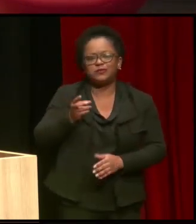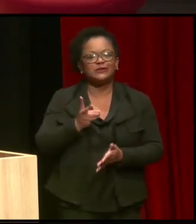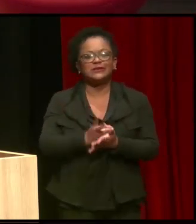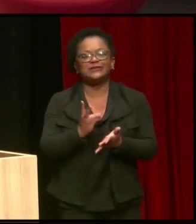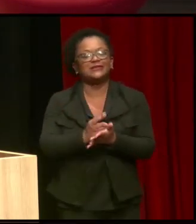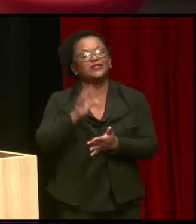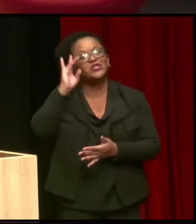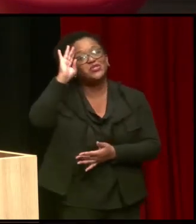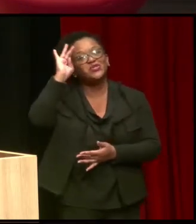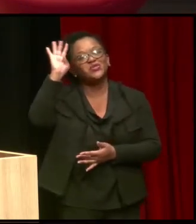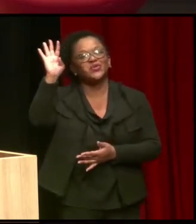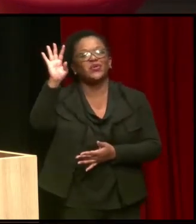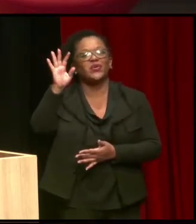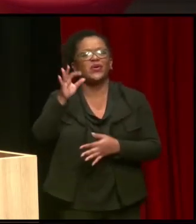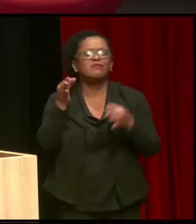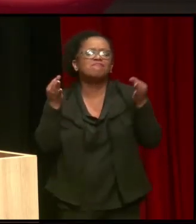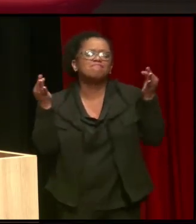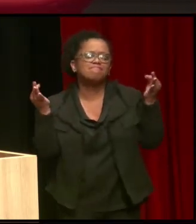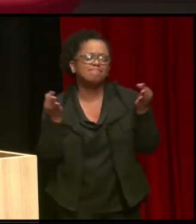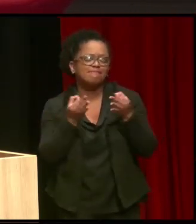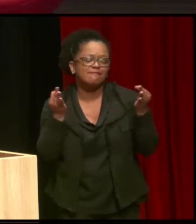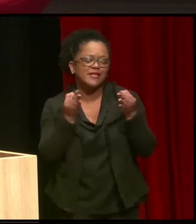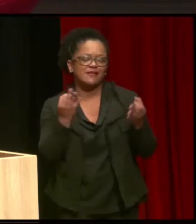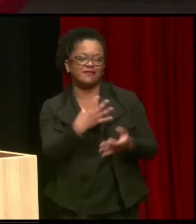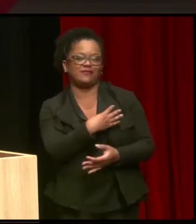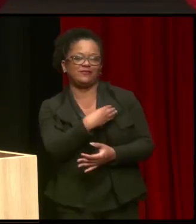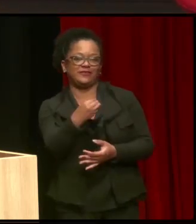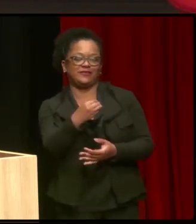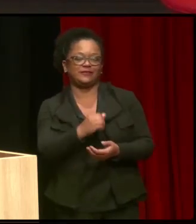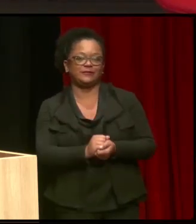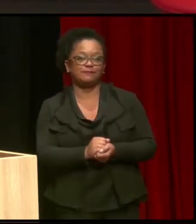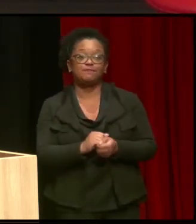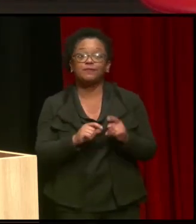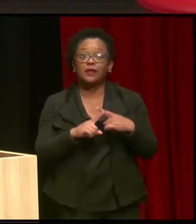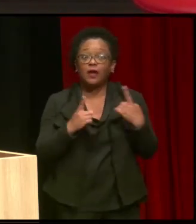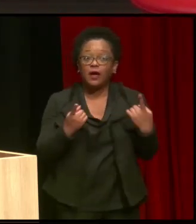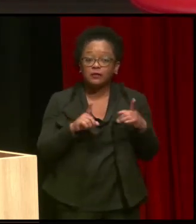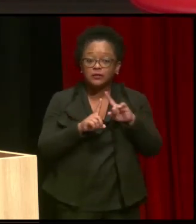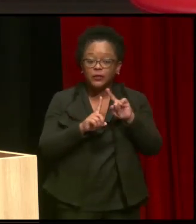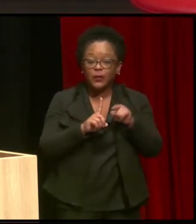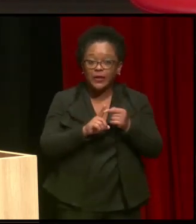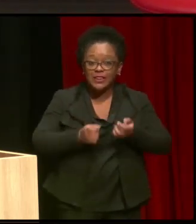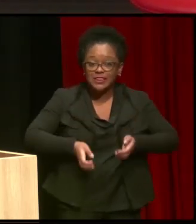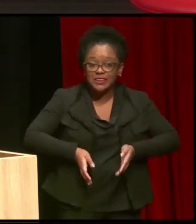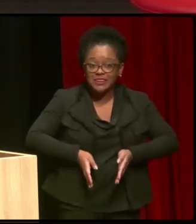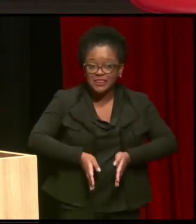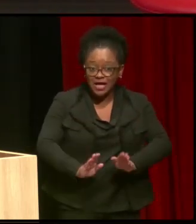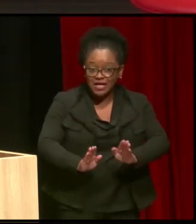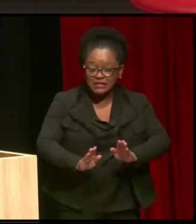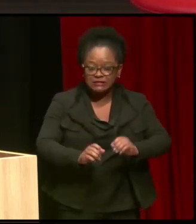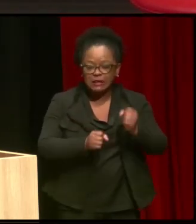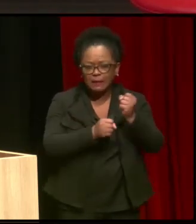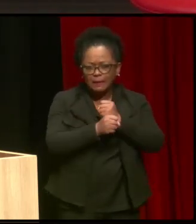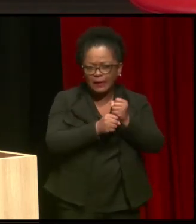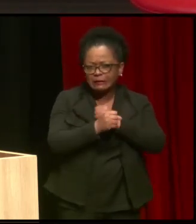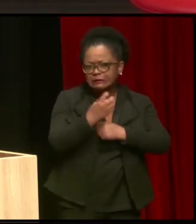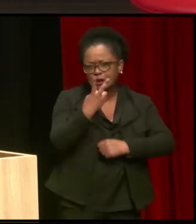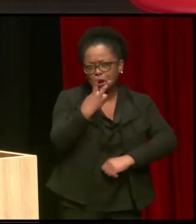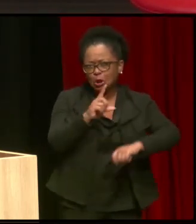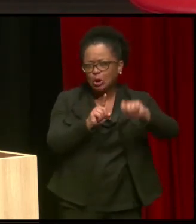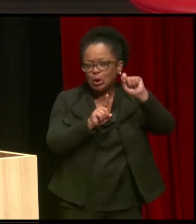é o sonho de qualquer família, gente, de qualquer casal. Aí o seu bebê nasce, e aí 2 minutos depois o médico fala assim, ah, seu filho tem um